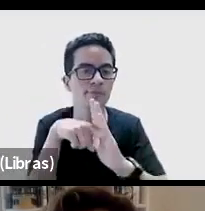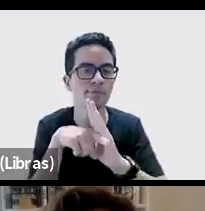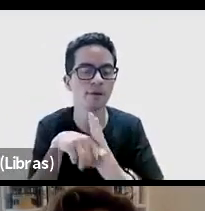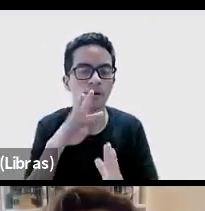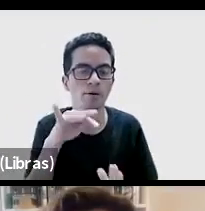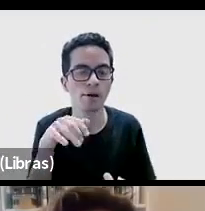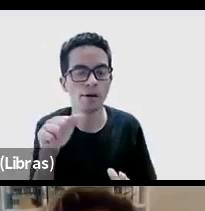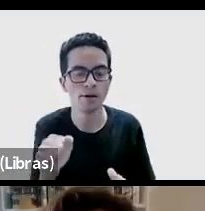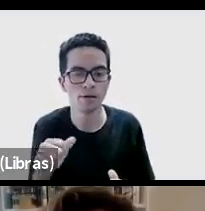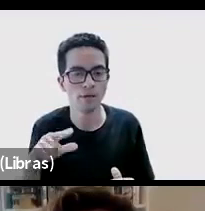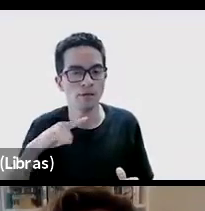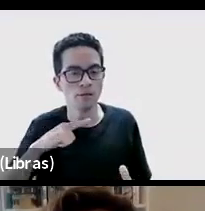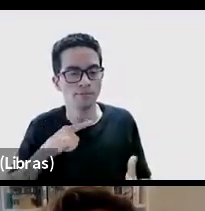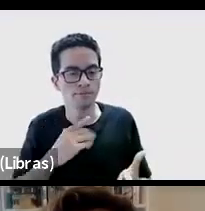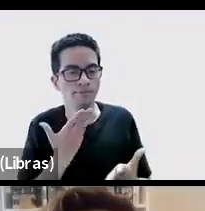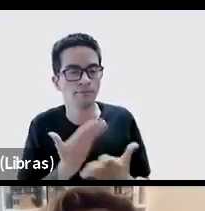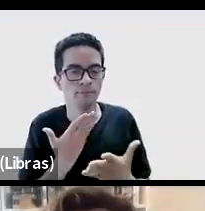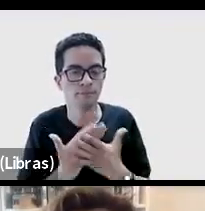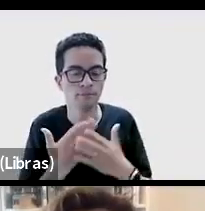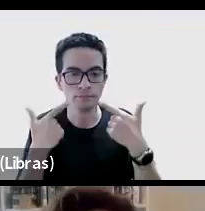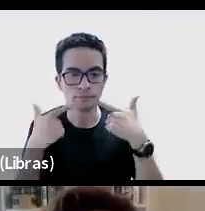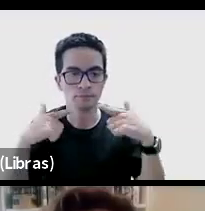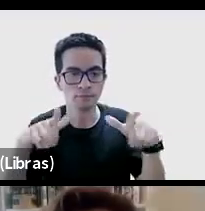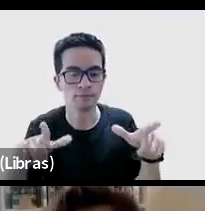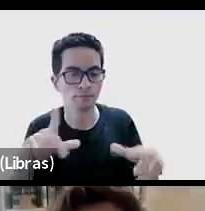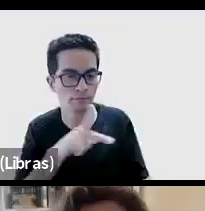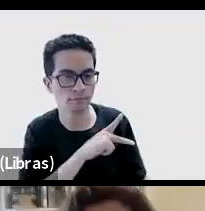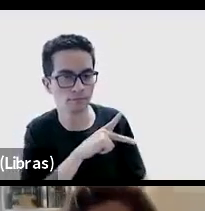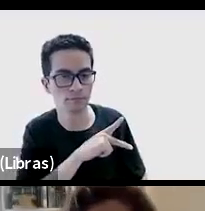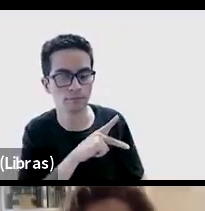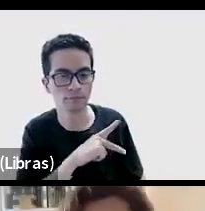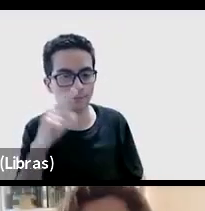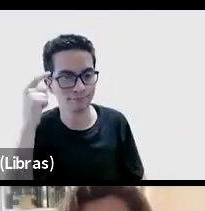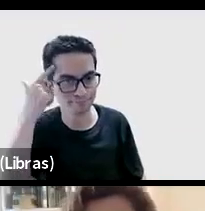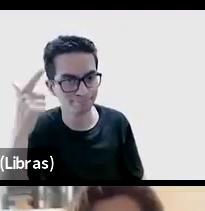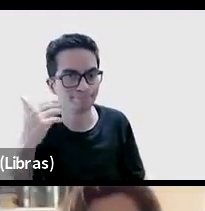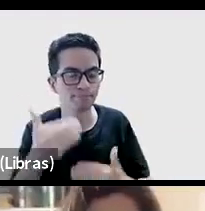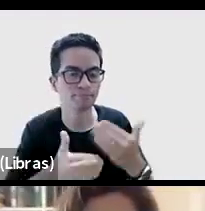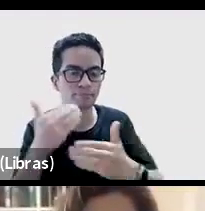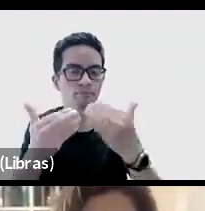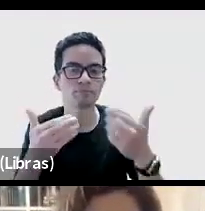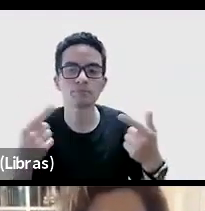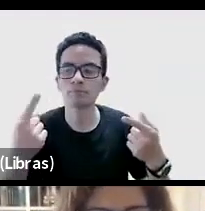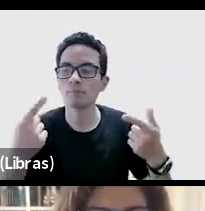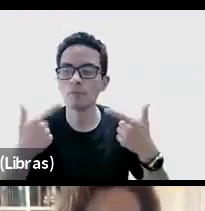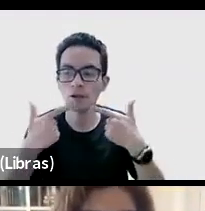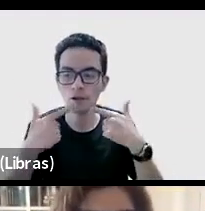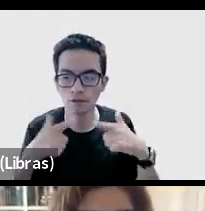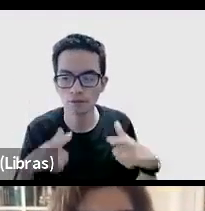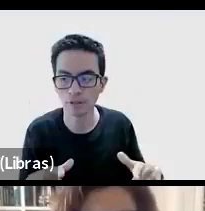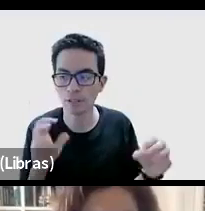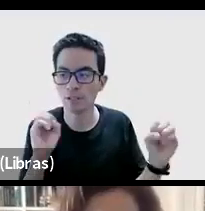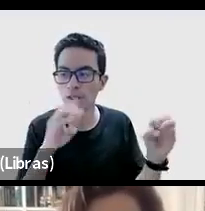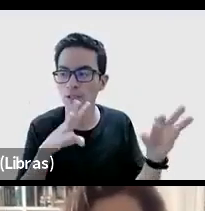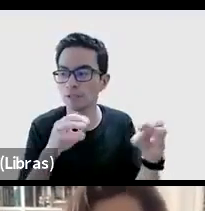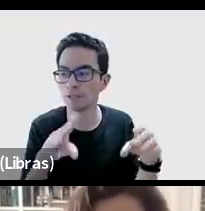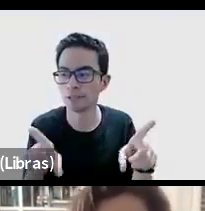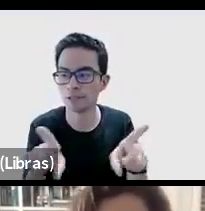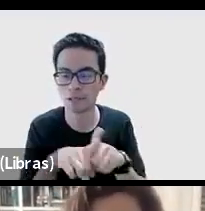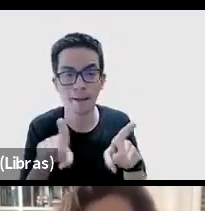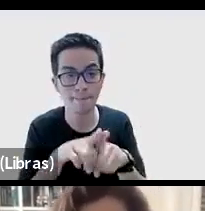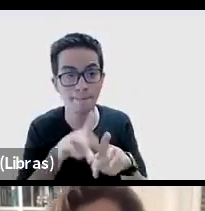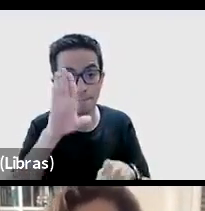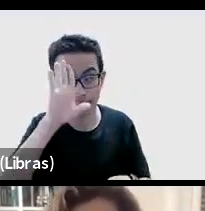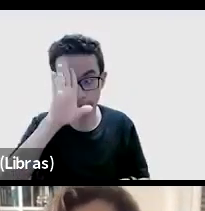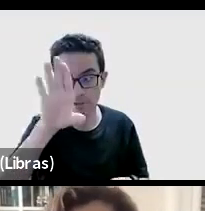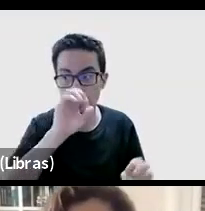estudos da linguagem, em particular sobre o desenvolvimento de políticas linguísticas educacionais, com destaque para o ensino